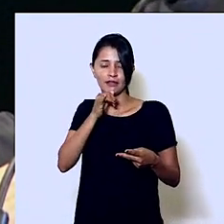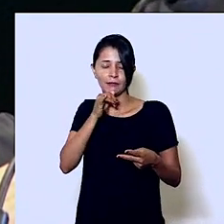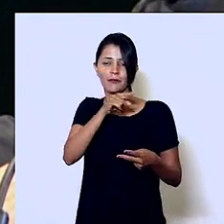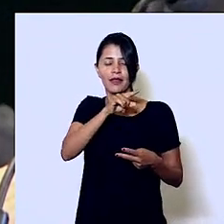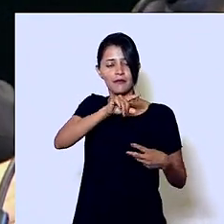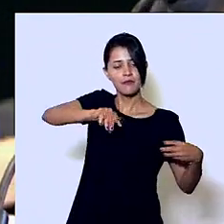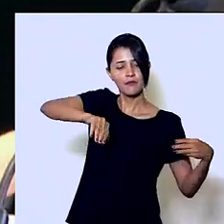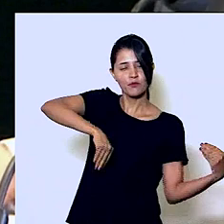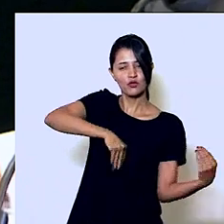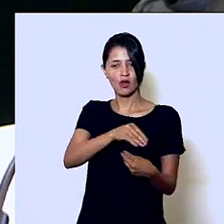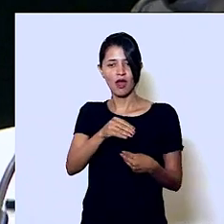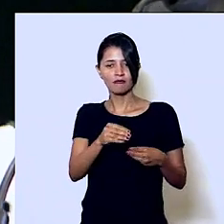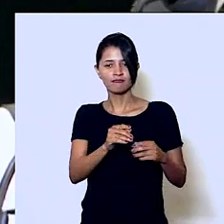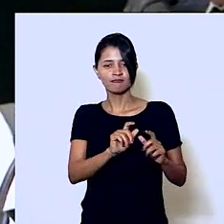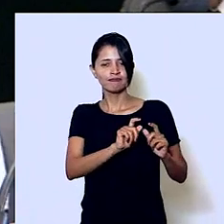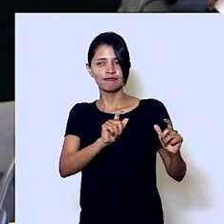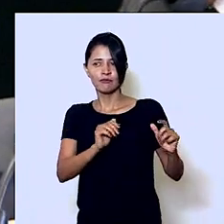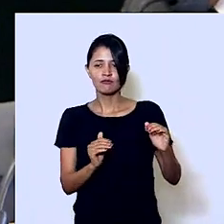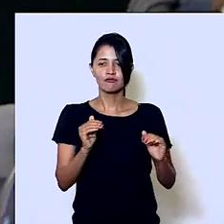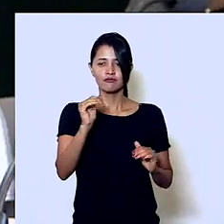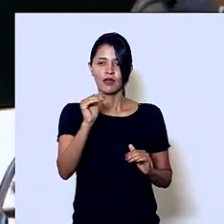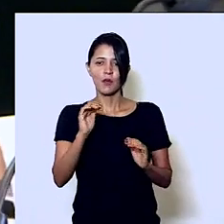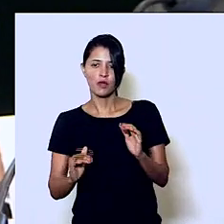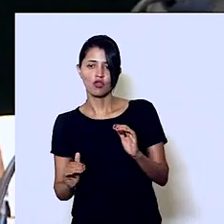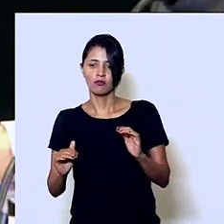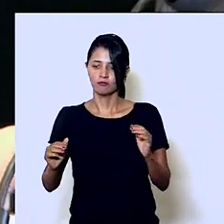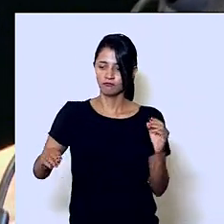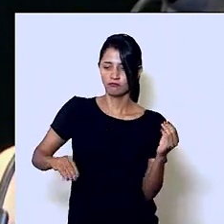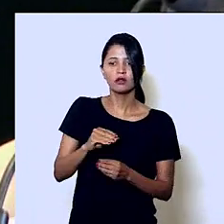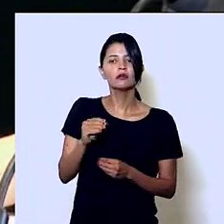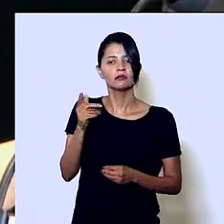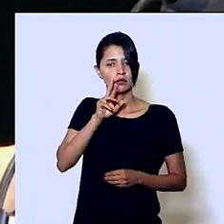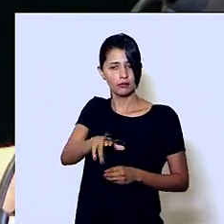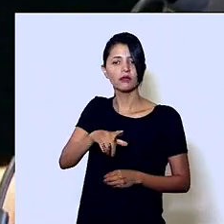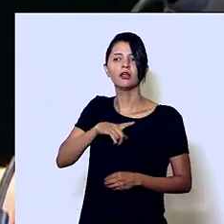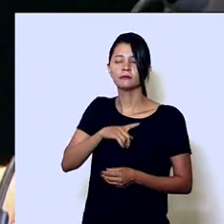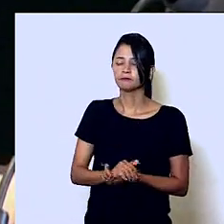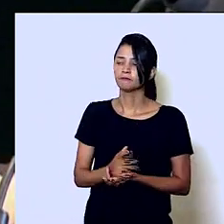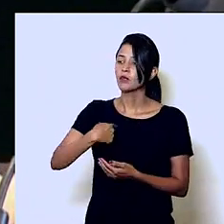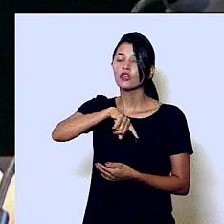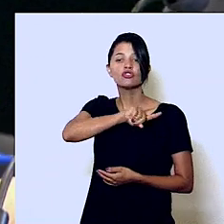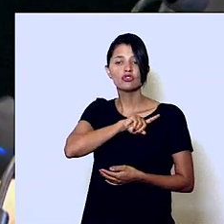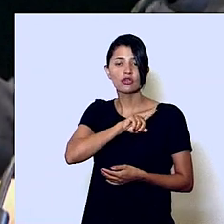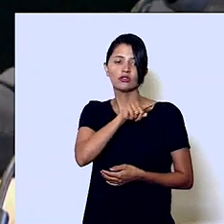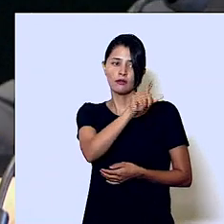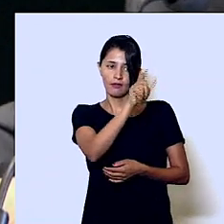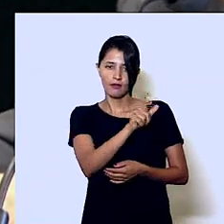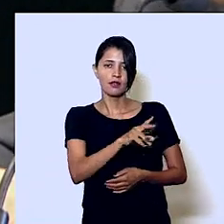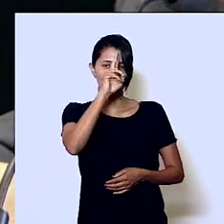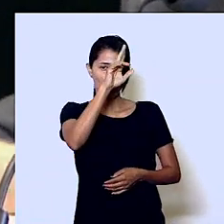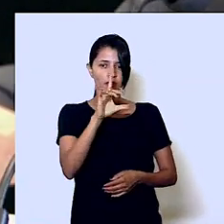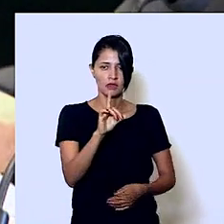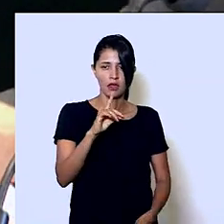menor dá resultado. Estávamos nós, ele ainda chefe do DPR, numa